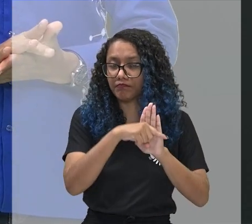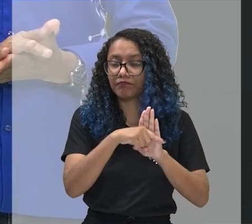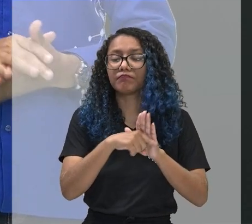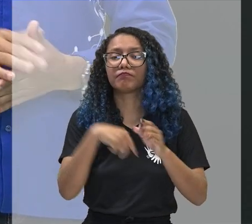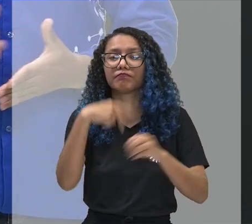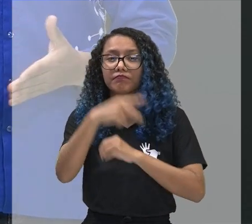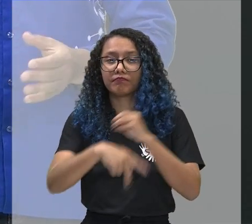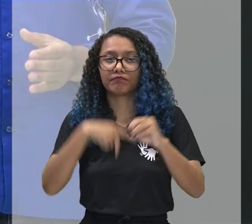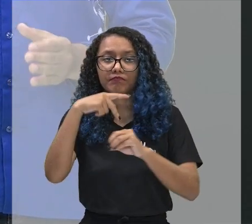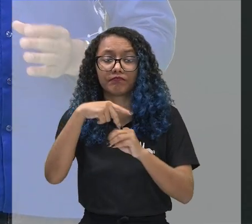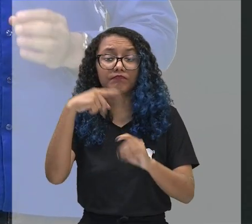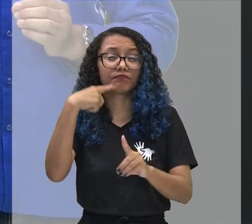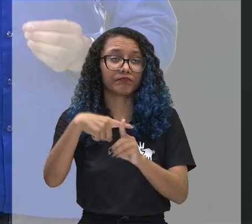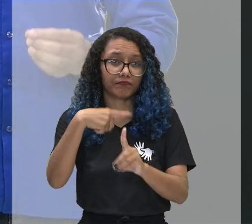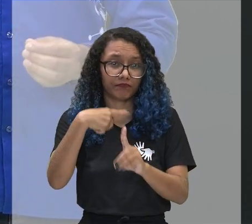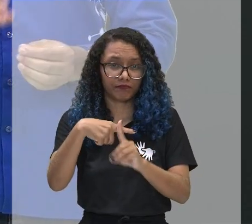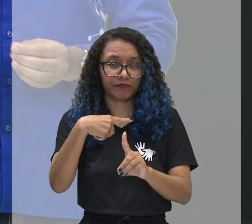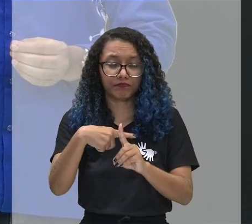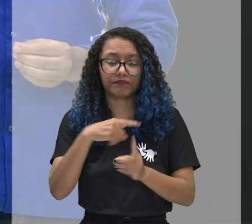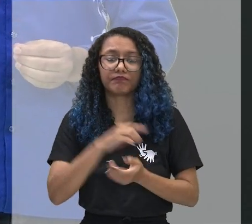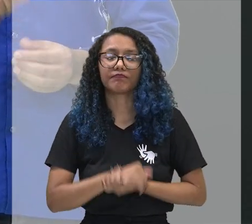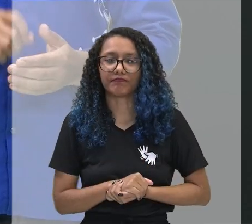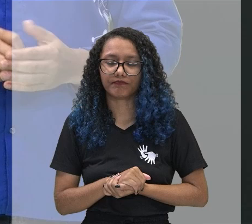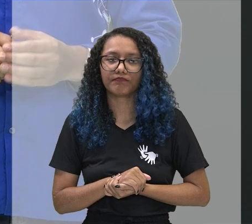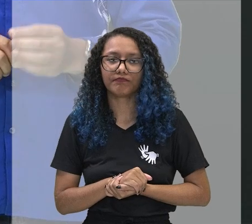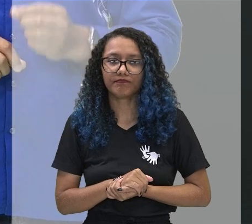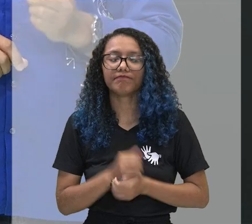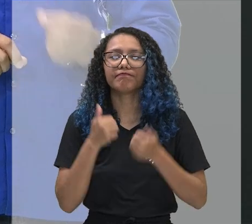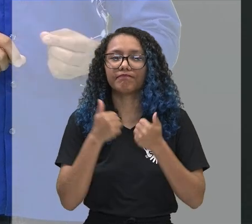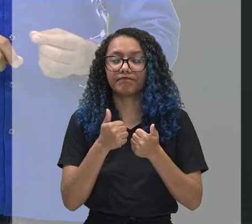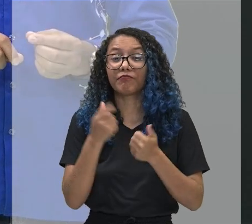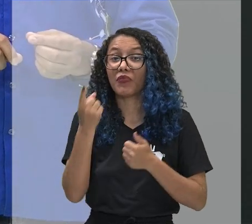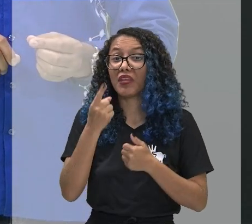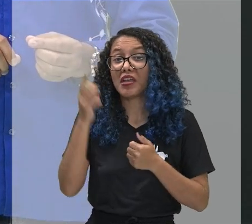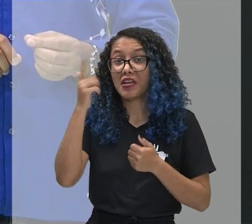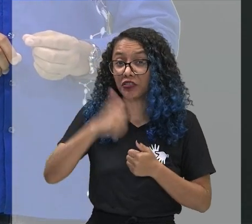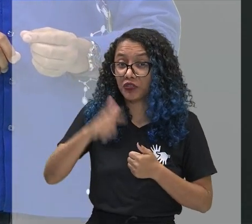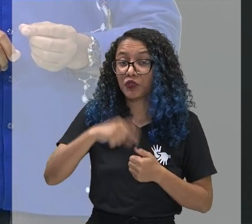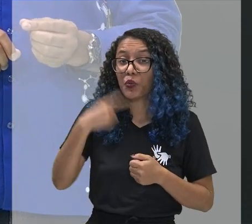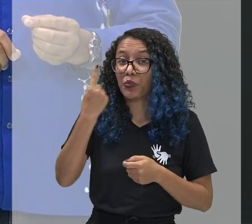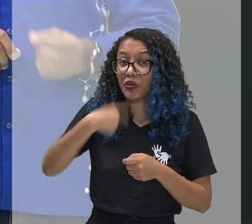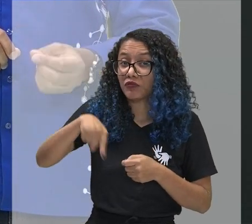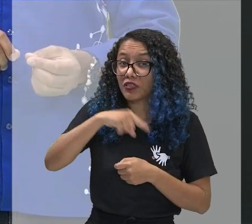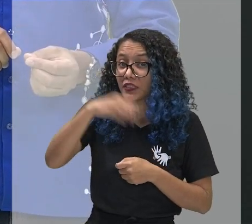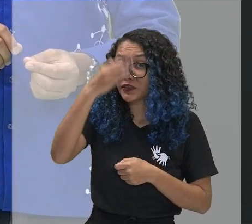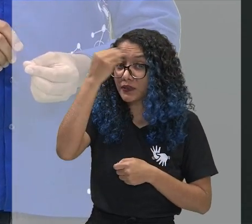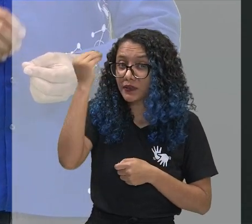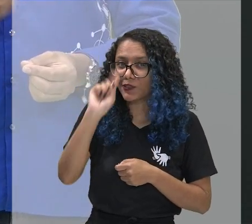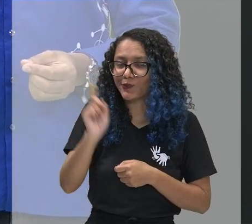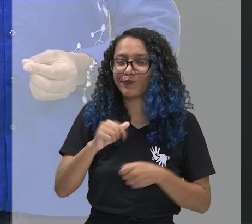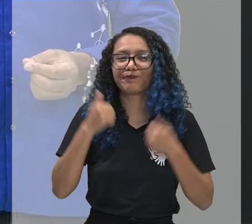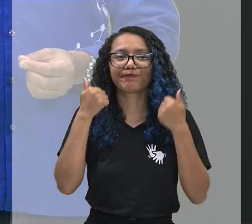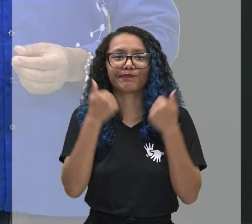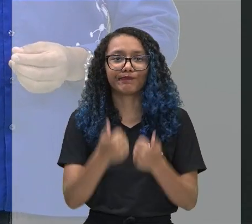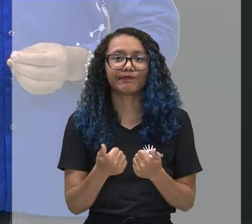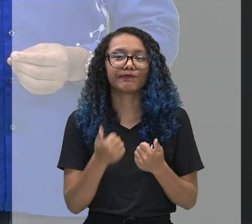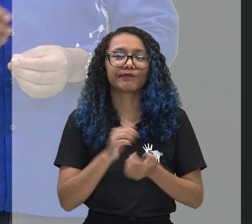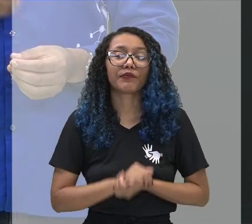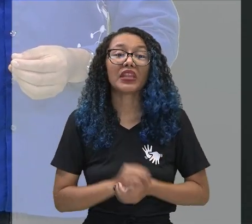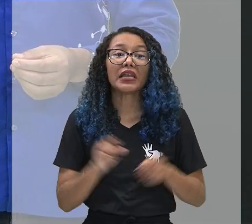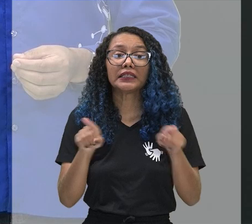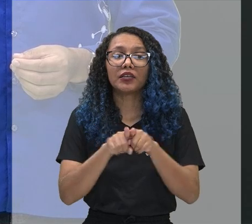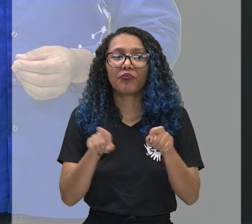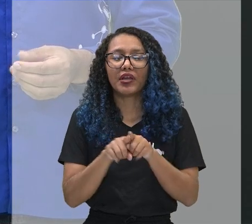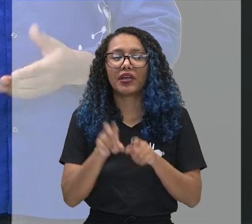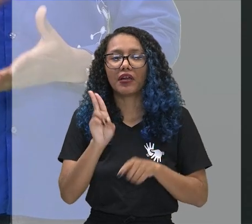os prótons têm carga positiva, tá bom? Isso para fixar, para você não esquecer. A unidade de carga, né, a